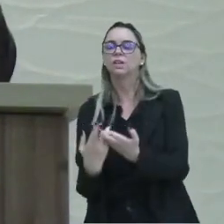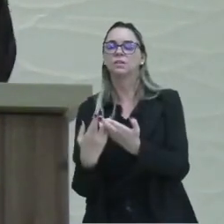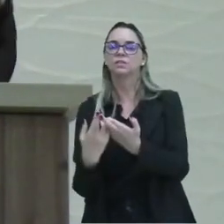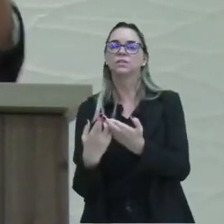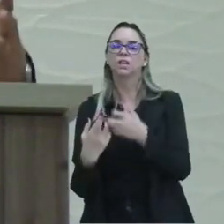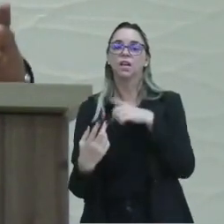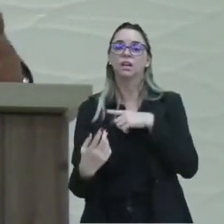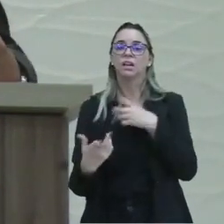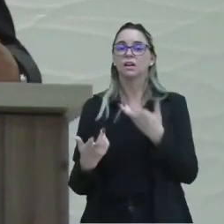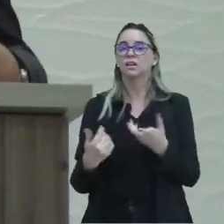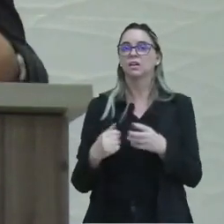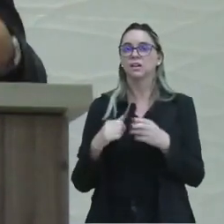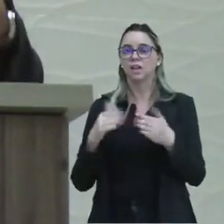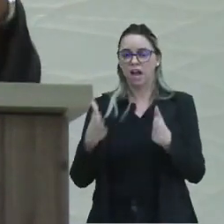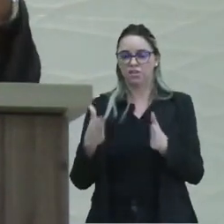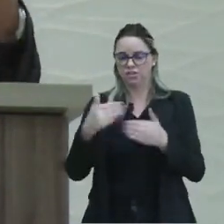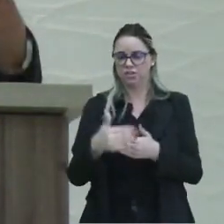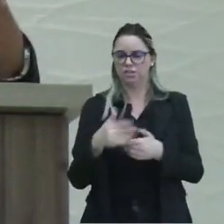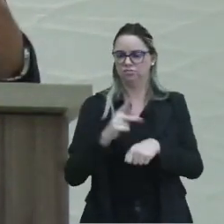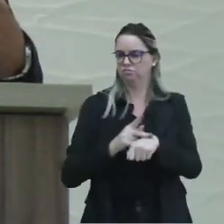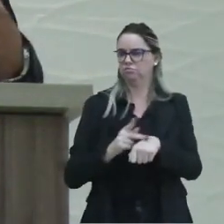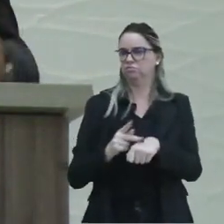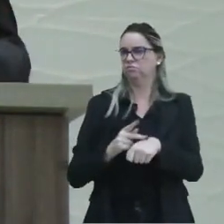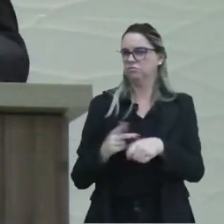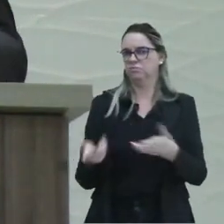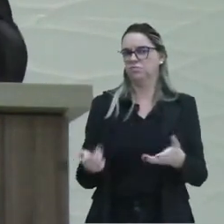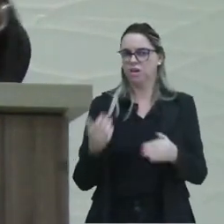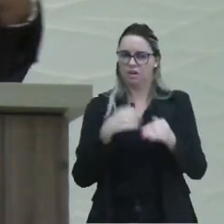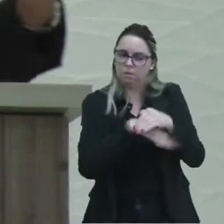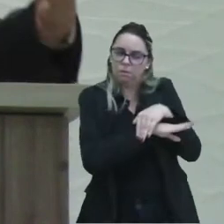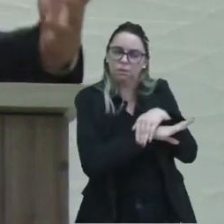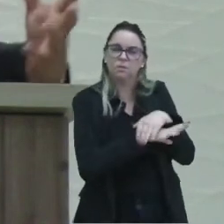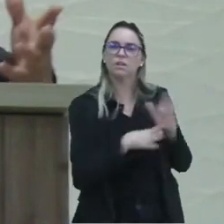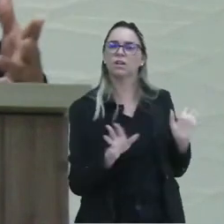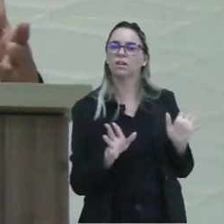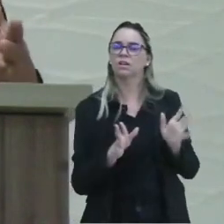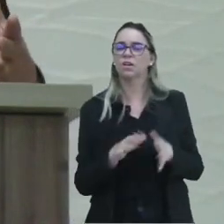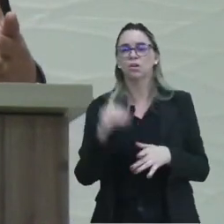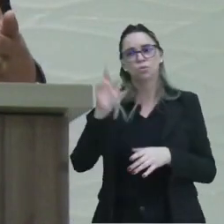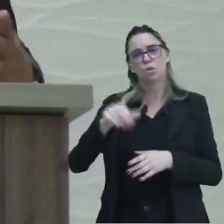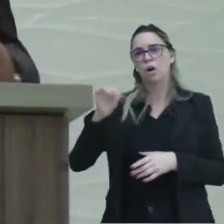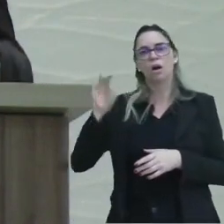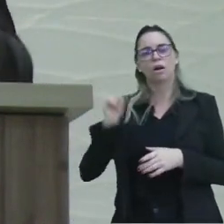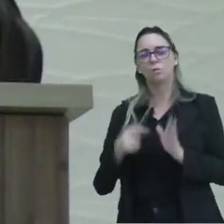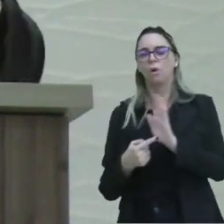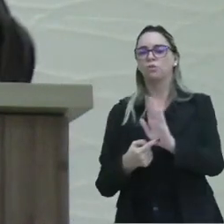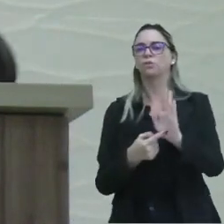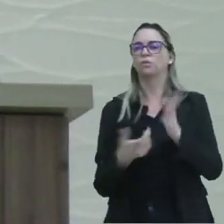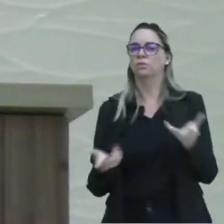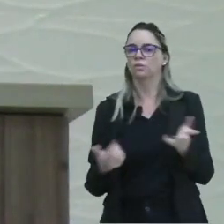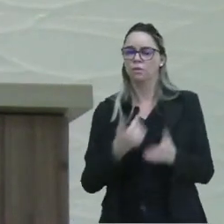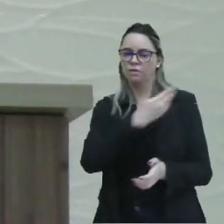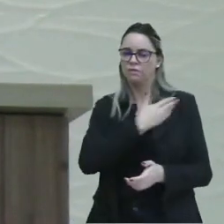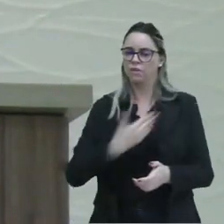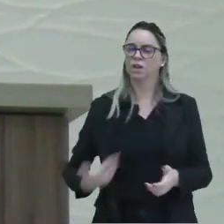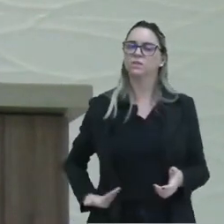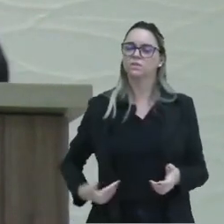tinha caixa preta, o governo tinha caixa preta, essa caixa preta nunca apareceu, o governo sempre foi